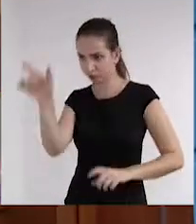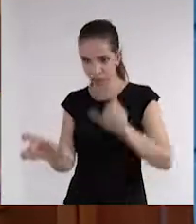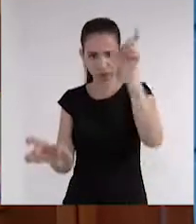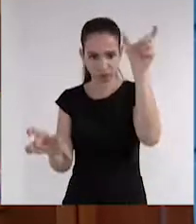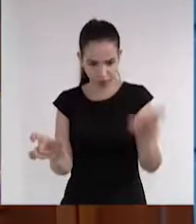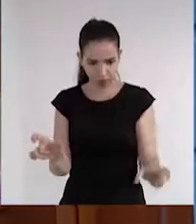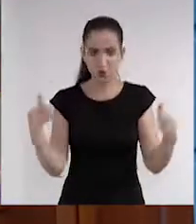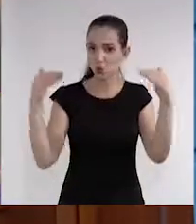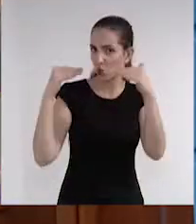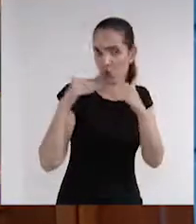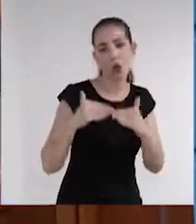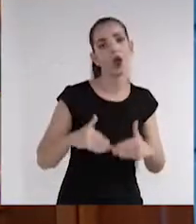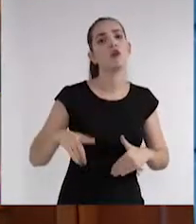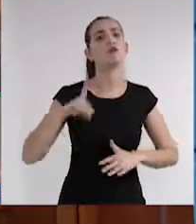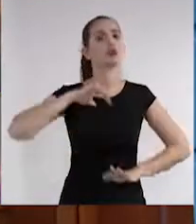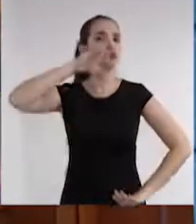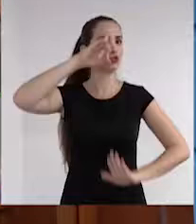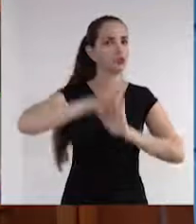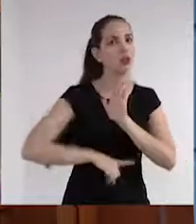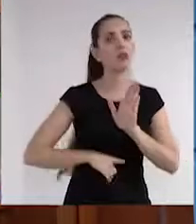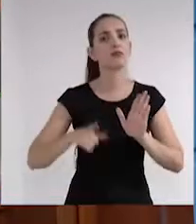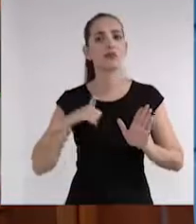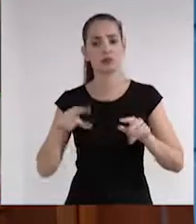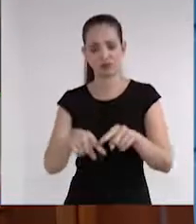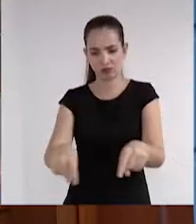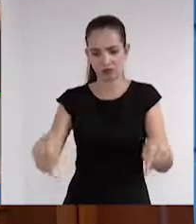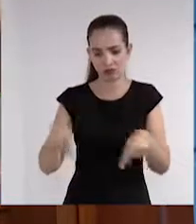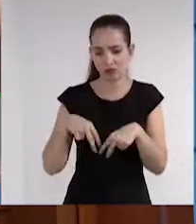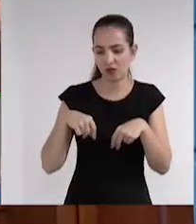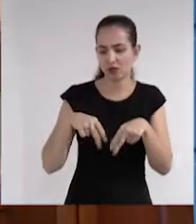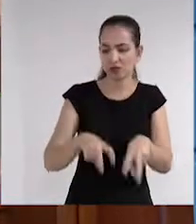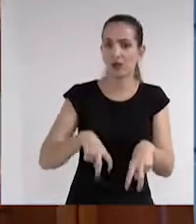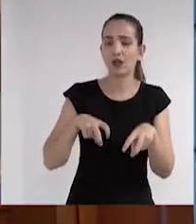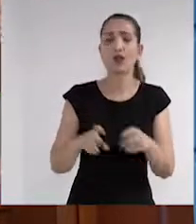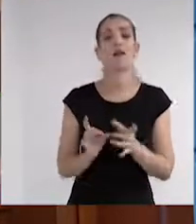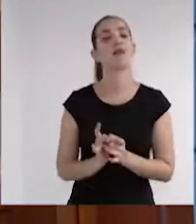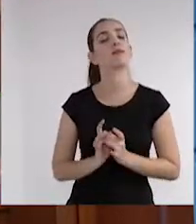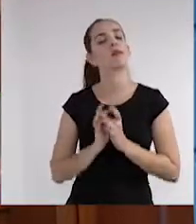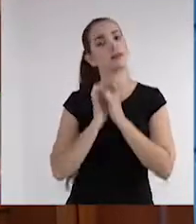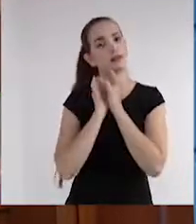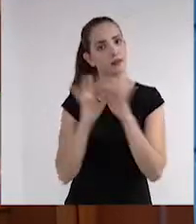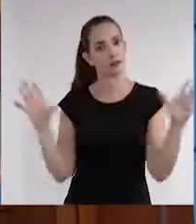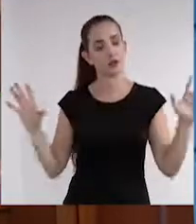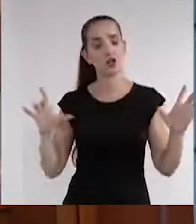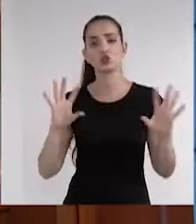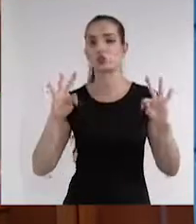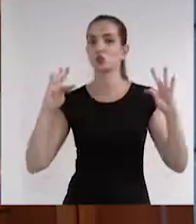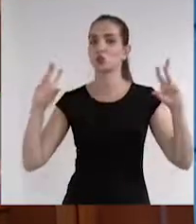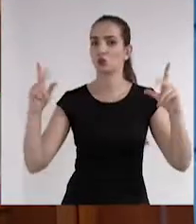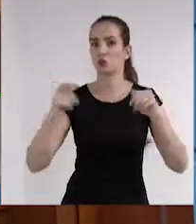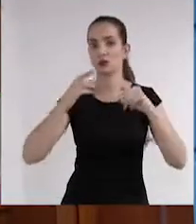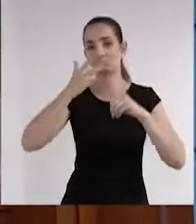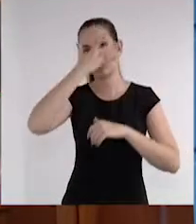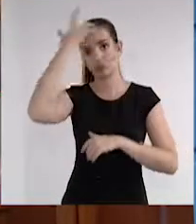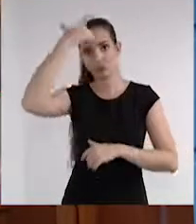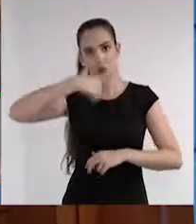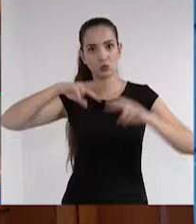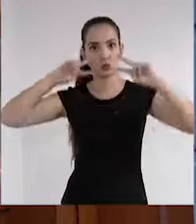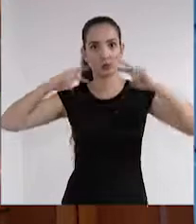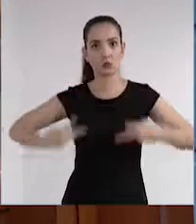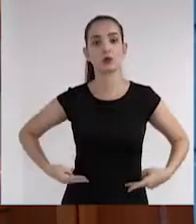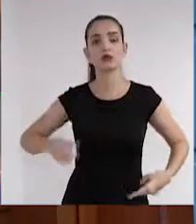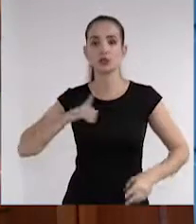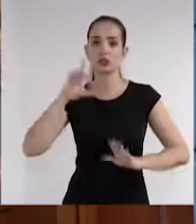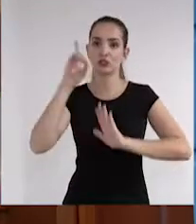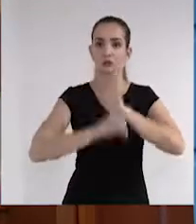direito à terra, à liberdade, que todo ser humano tem direito à segurança,